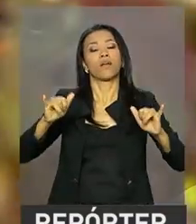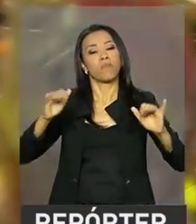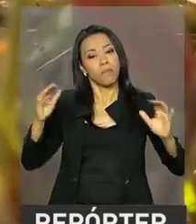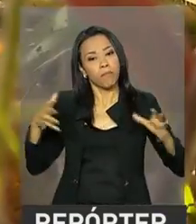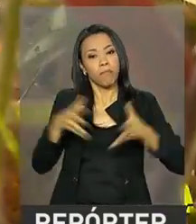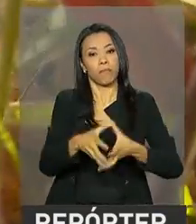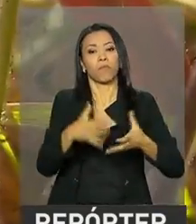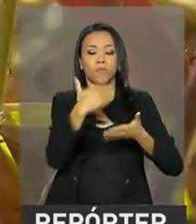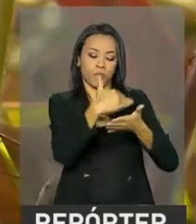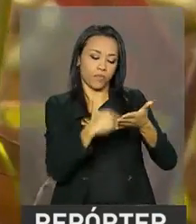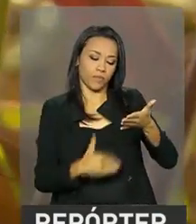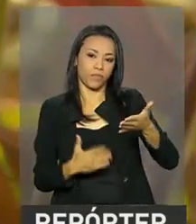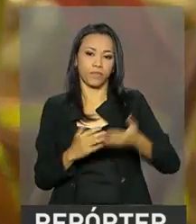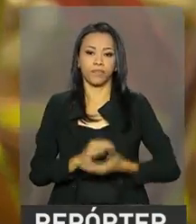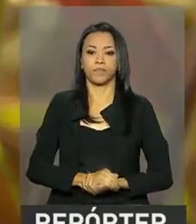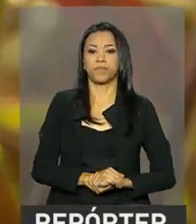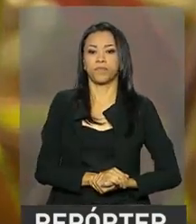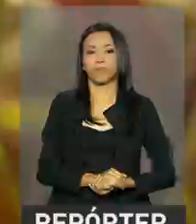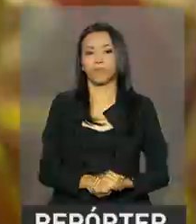programa de organização dentro